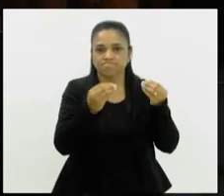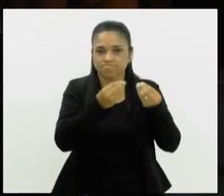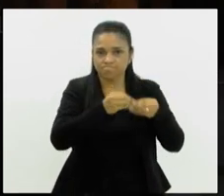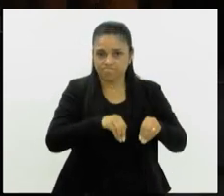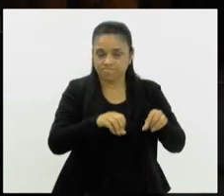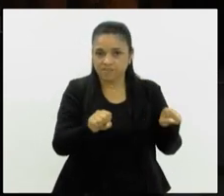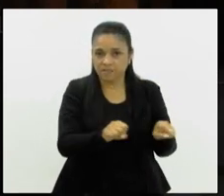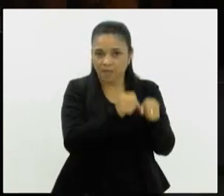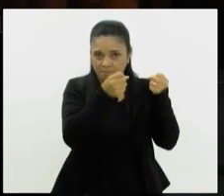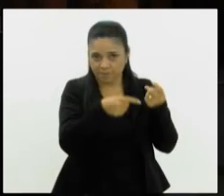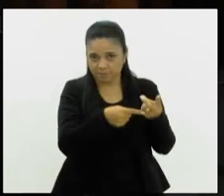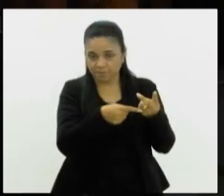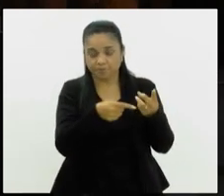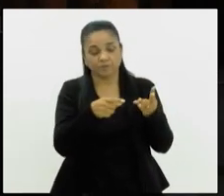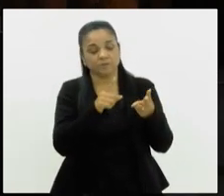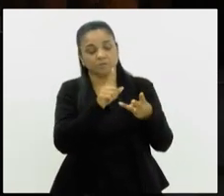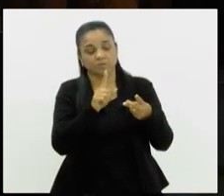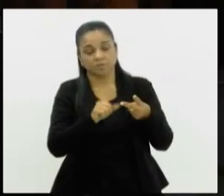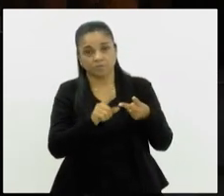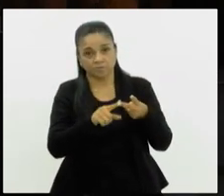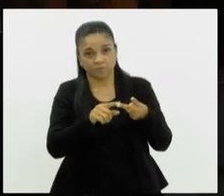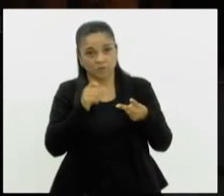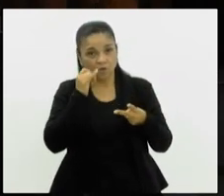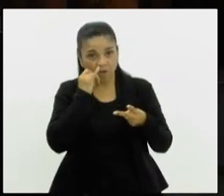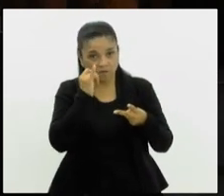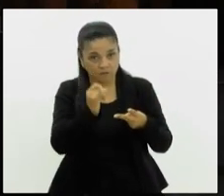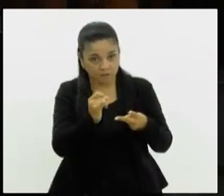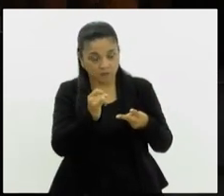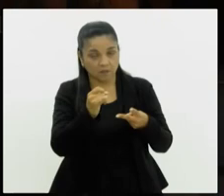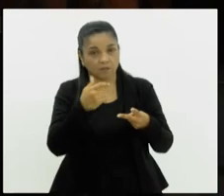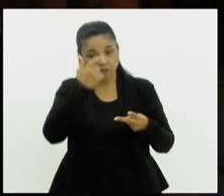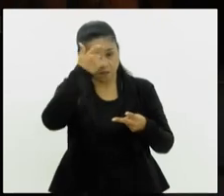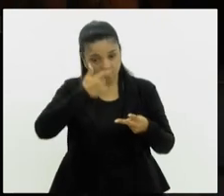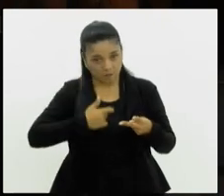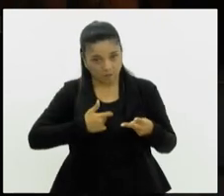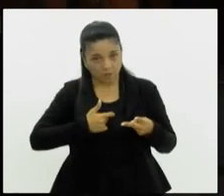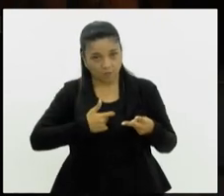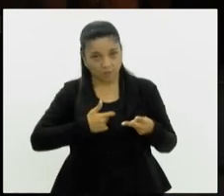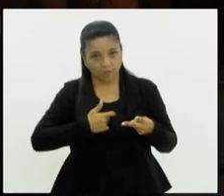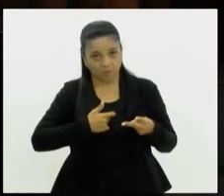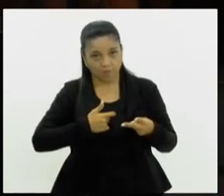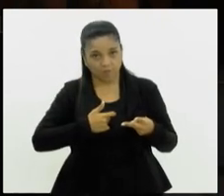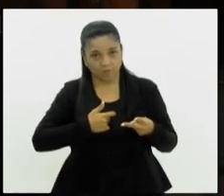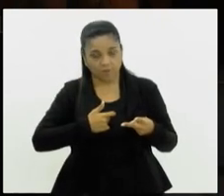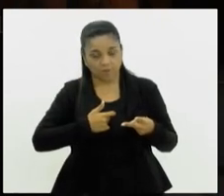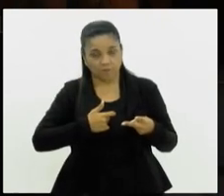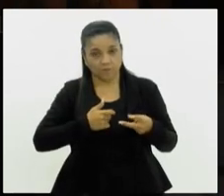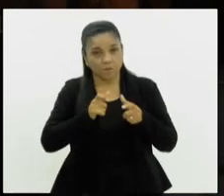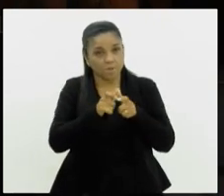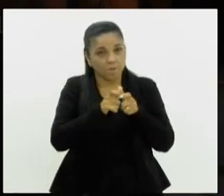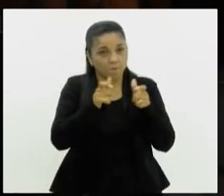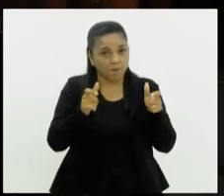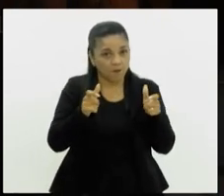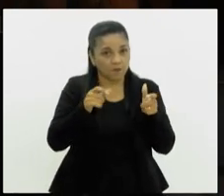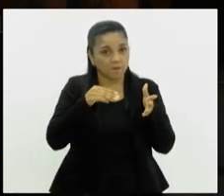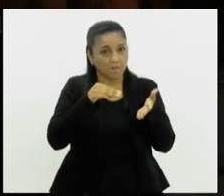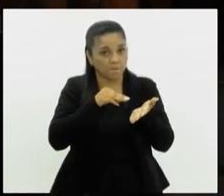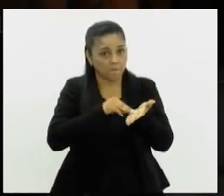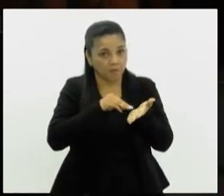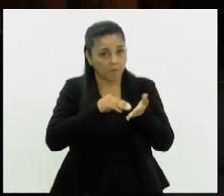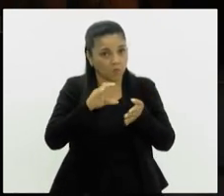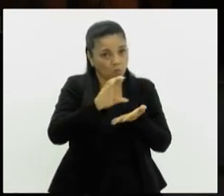E, em segundo lugar, eu alertei que eu, assim como a maioria dos membros da